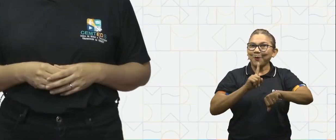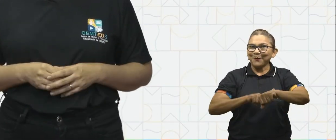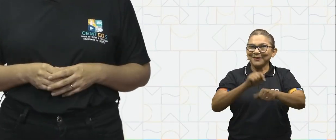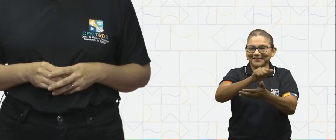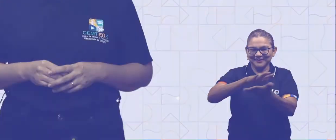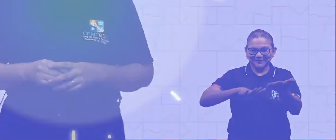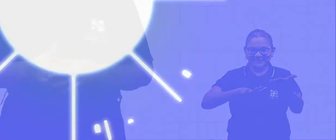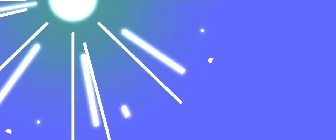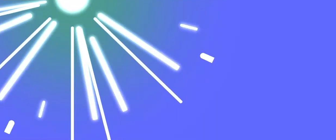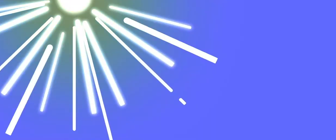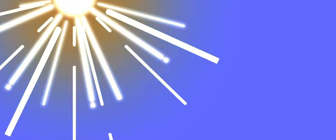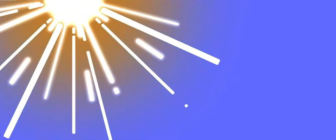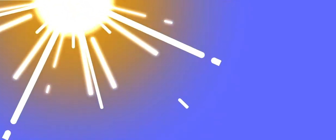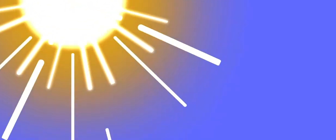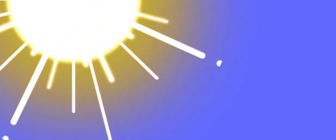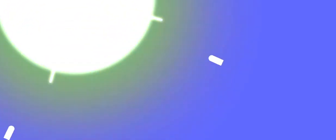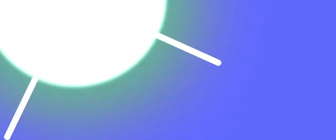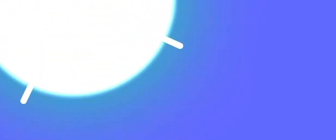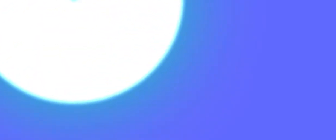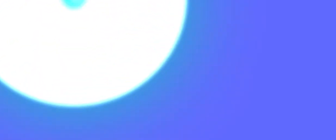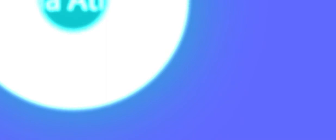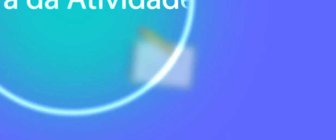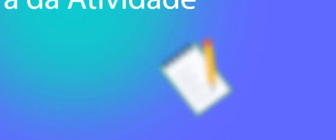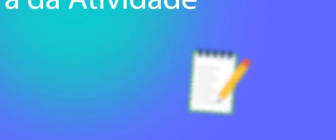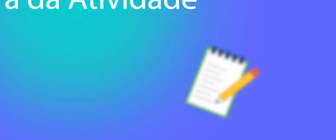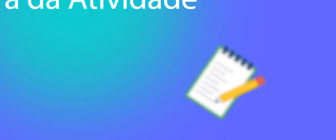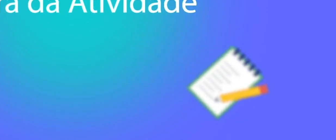da atividade.